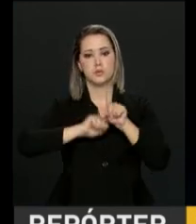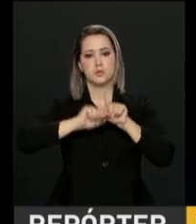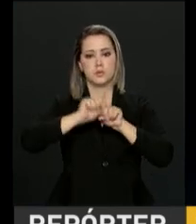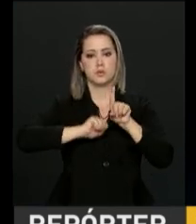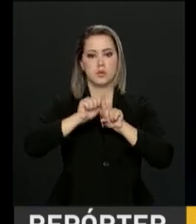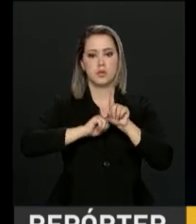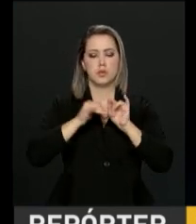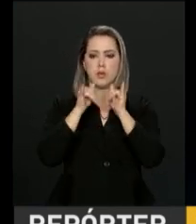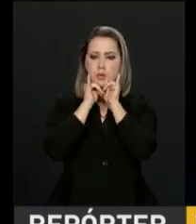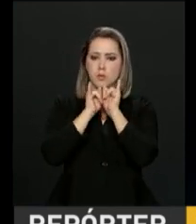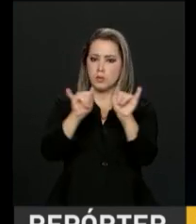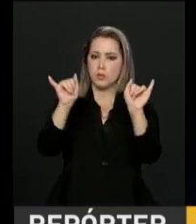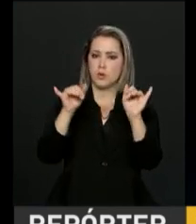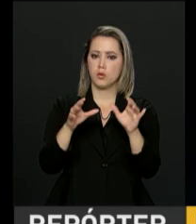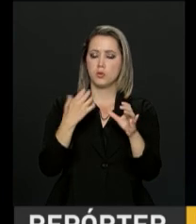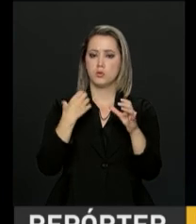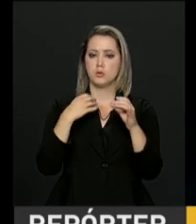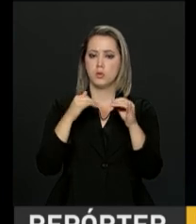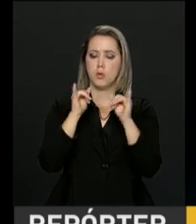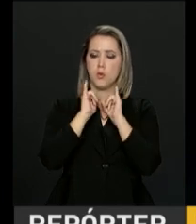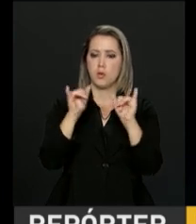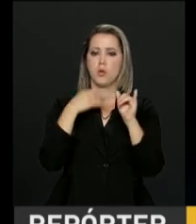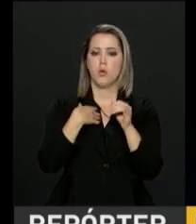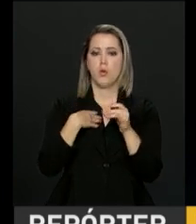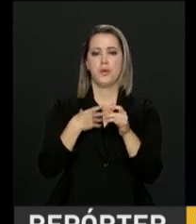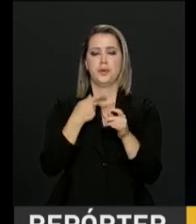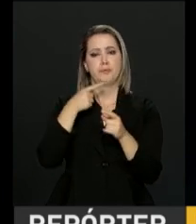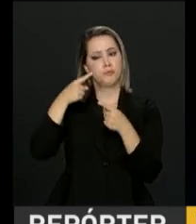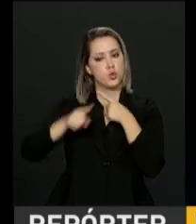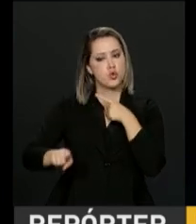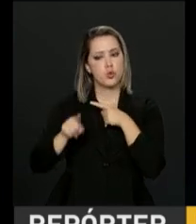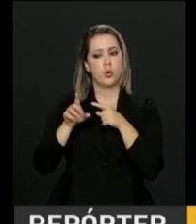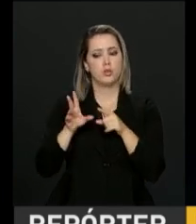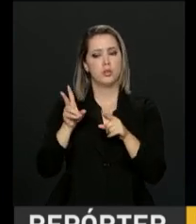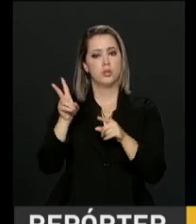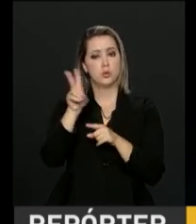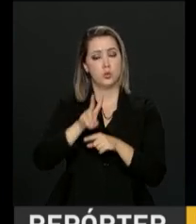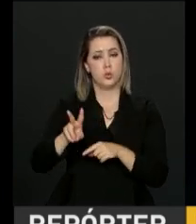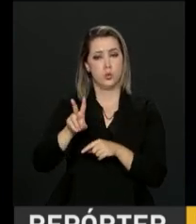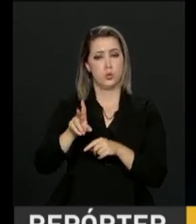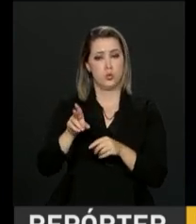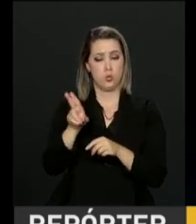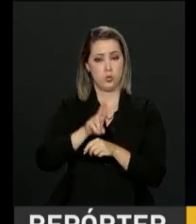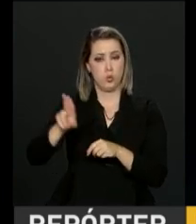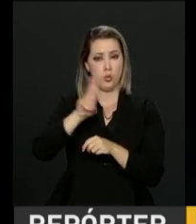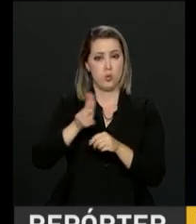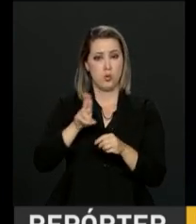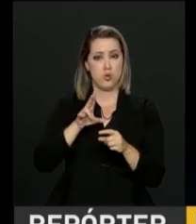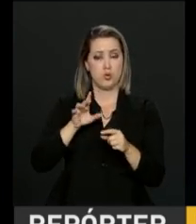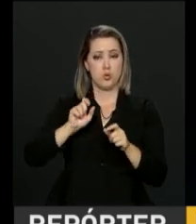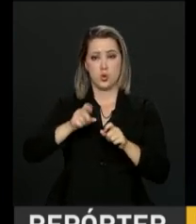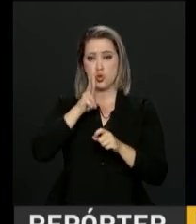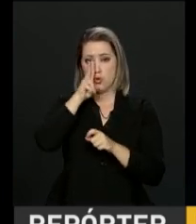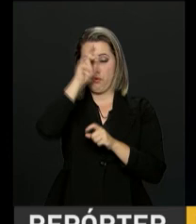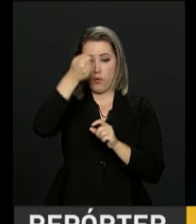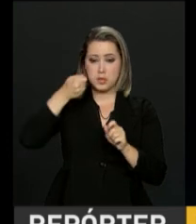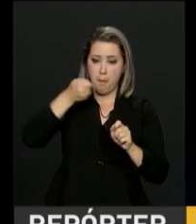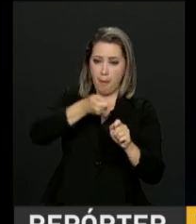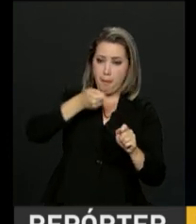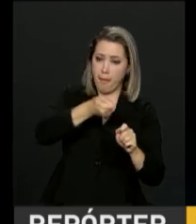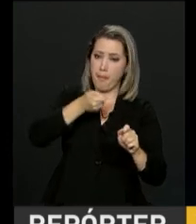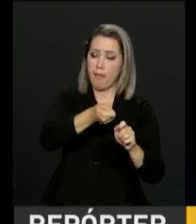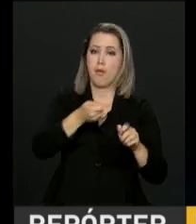Itamaraty emitiu um comunicado condenando o uso excessivo de força pelas autoridades venezuelanas contra a população civil